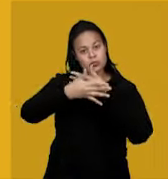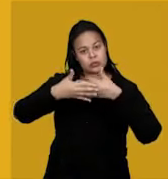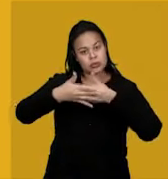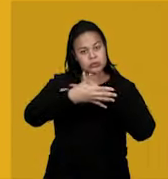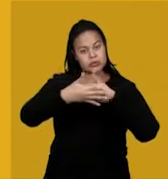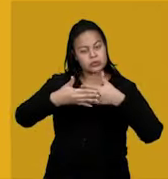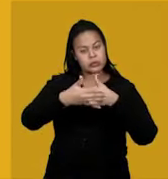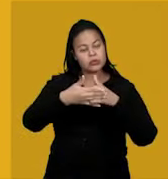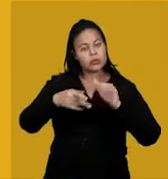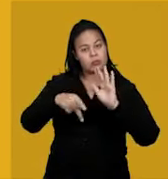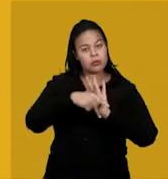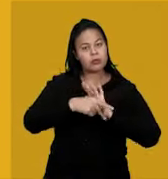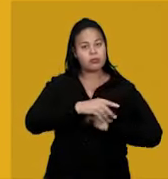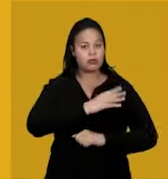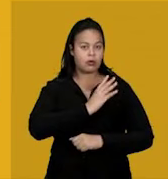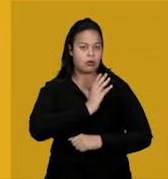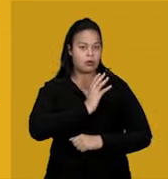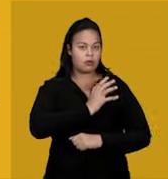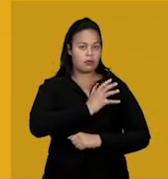muscular cardíaco.